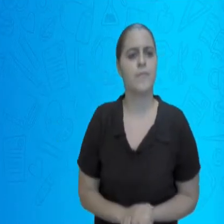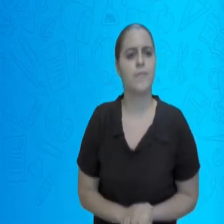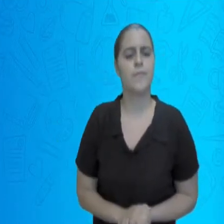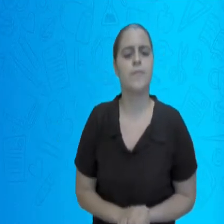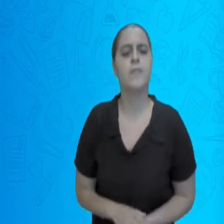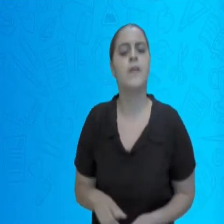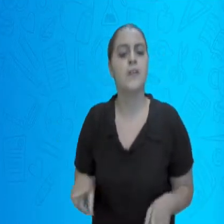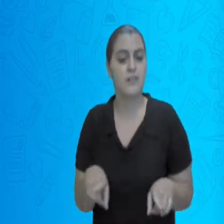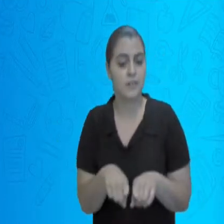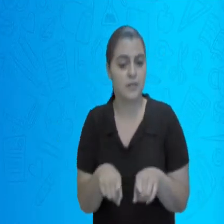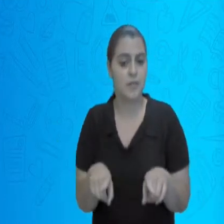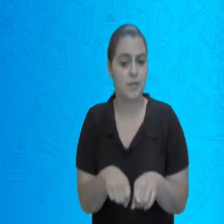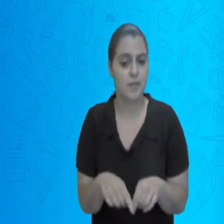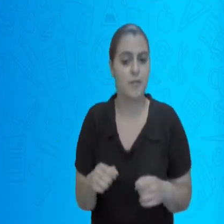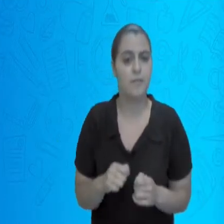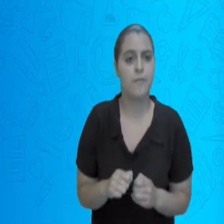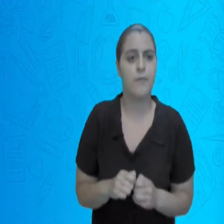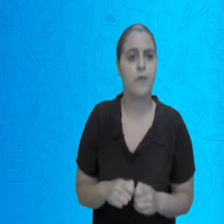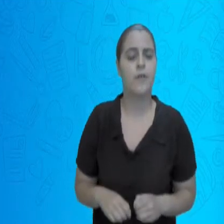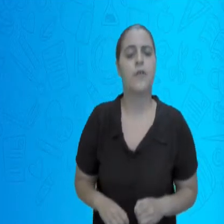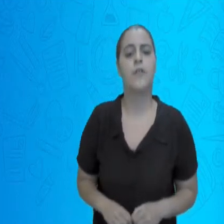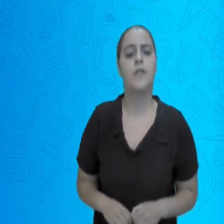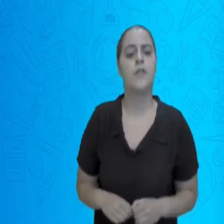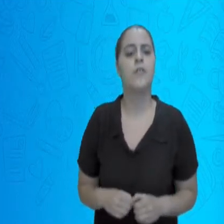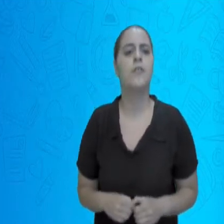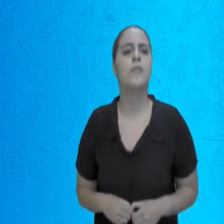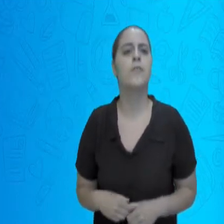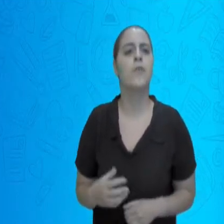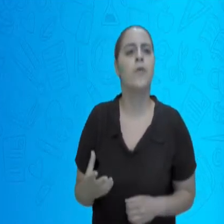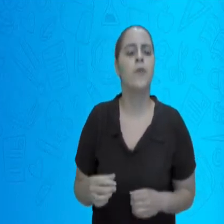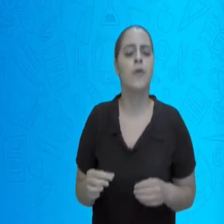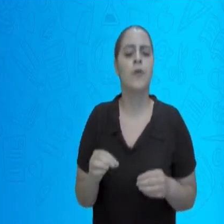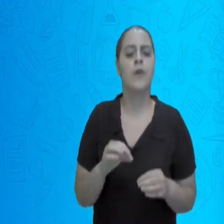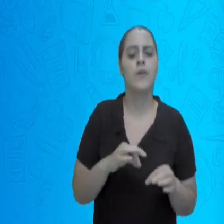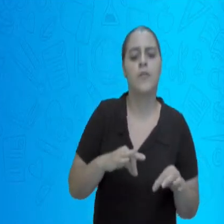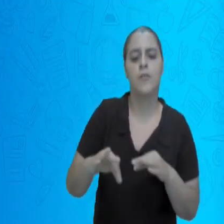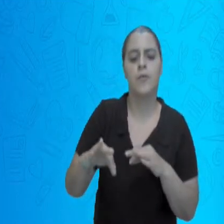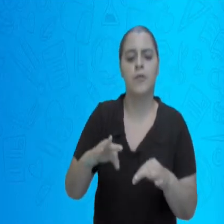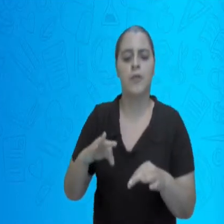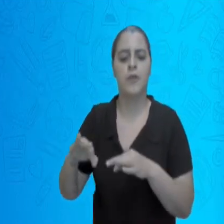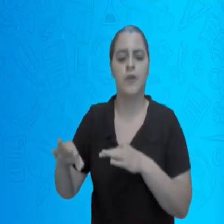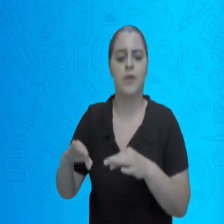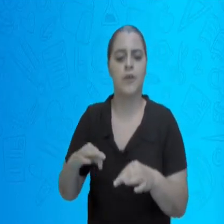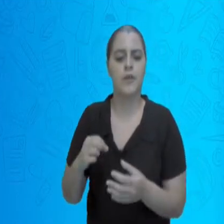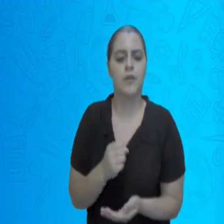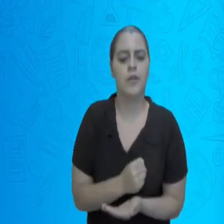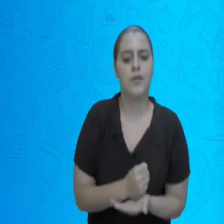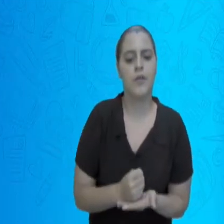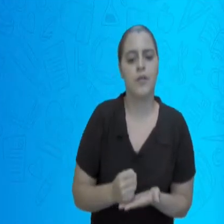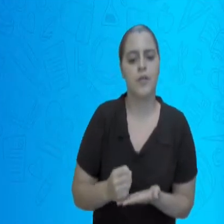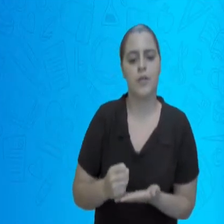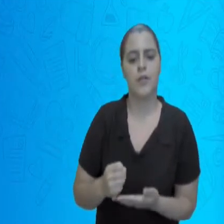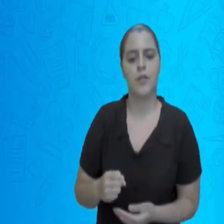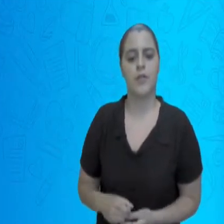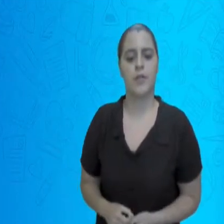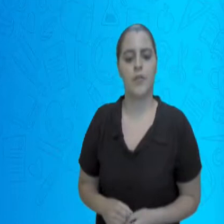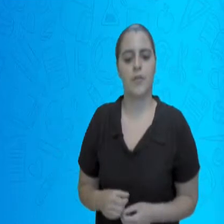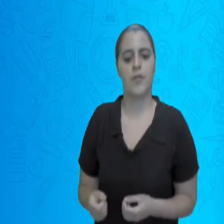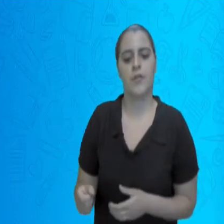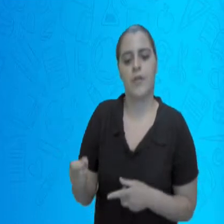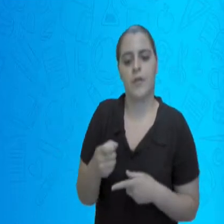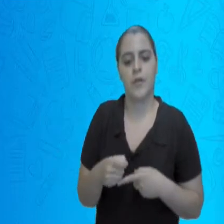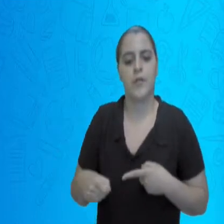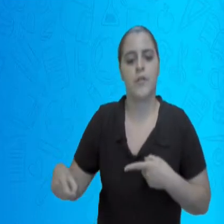Eles também vão fazer essa condição de organizar a reciclagem dos alimentos